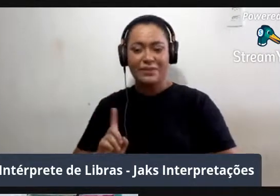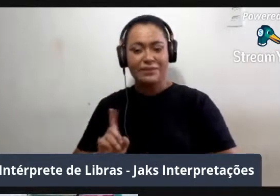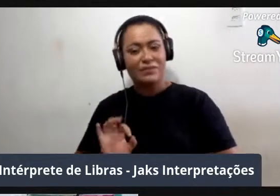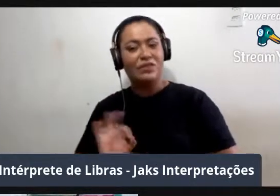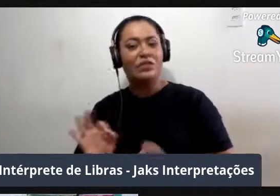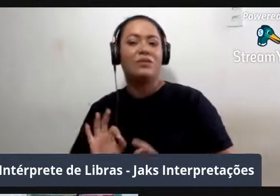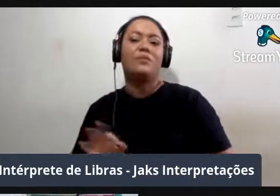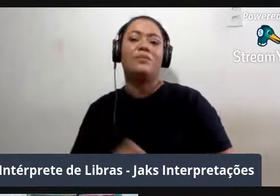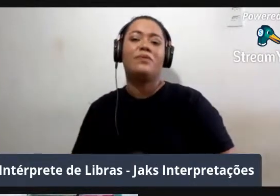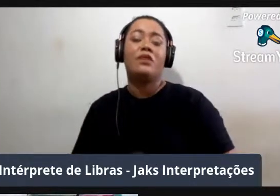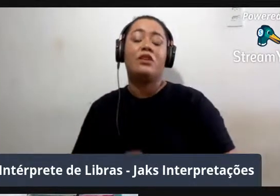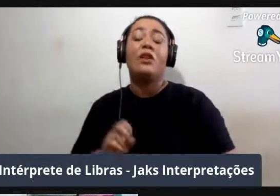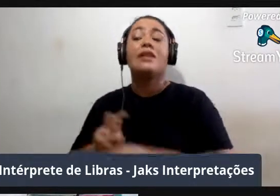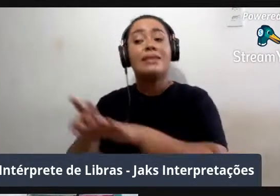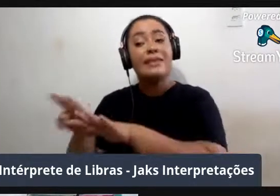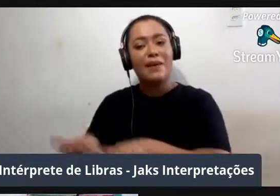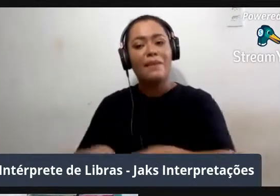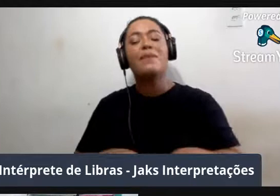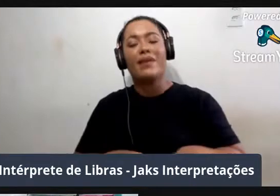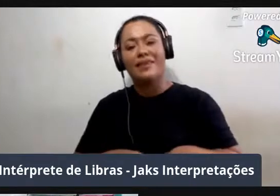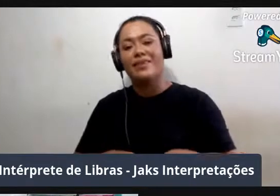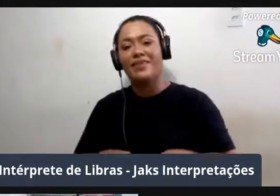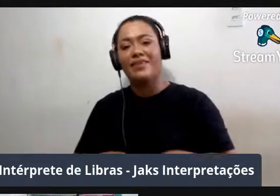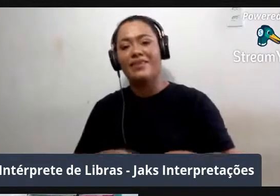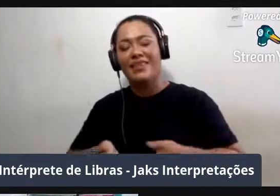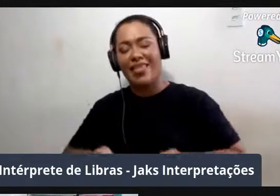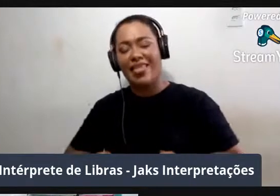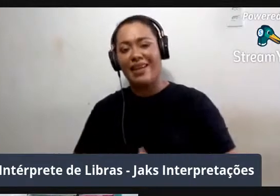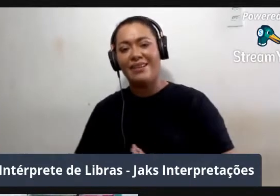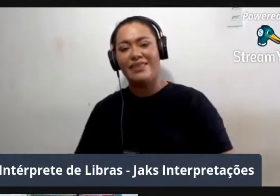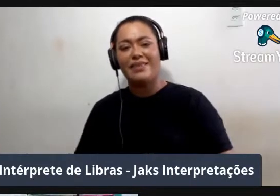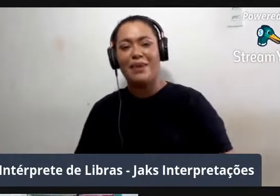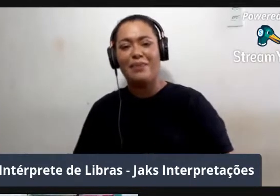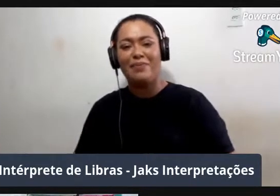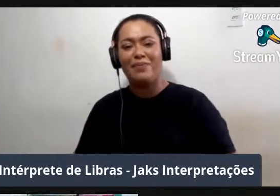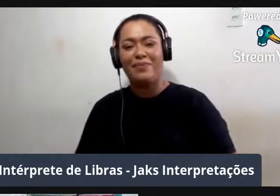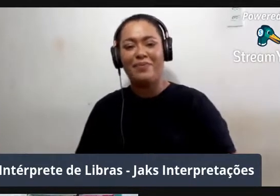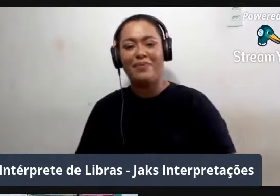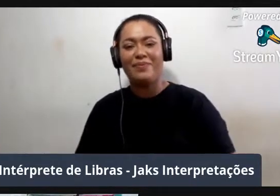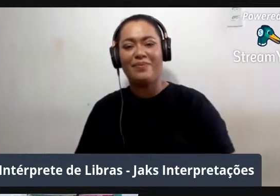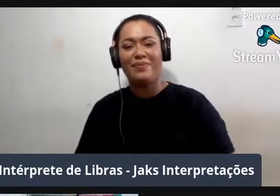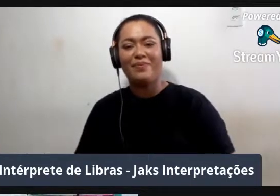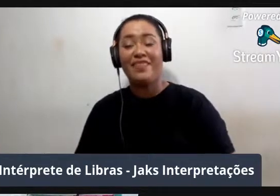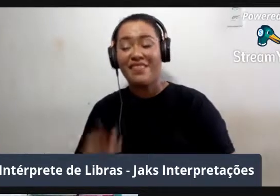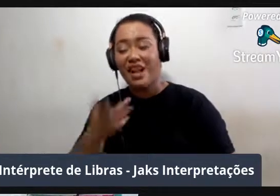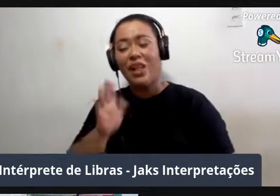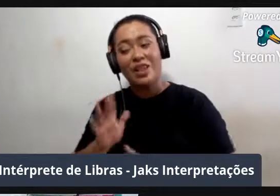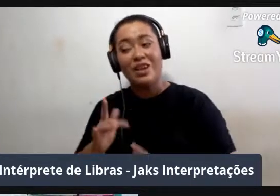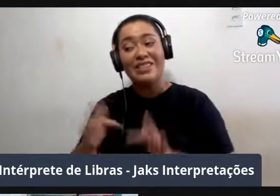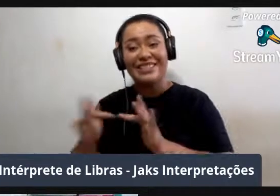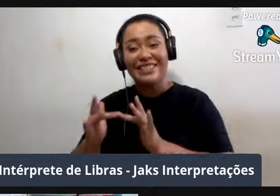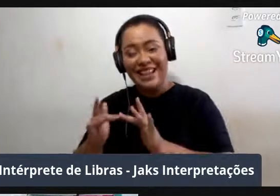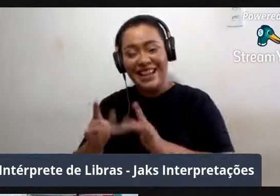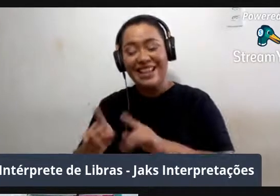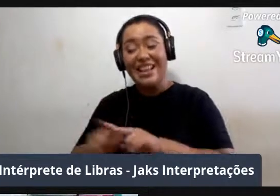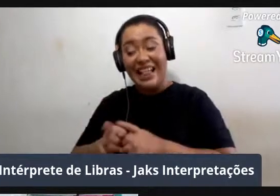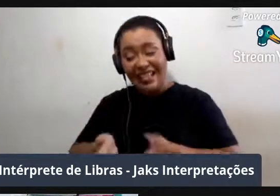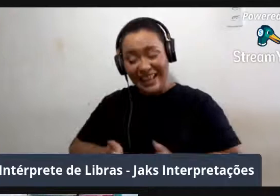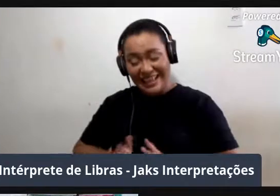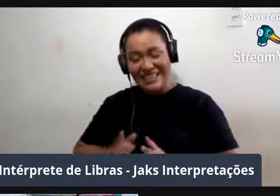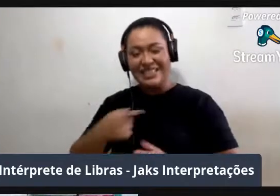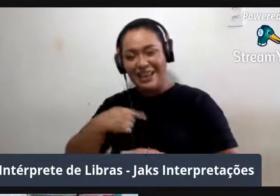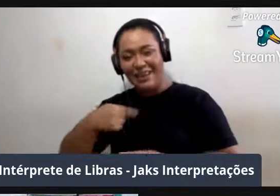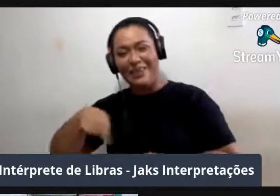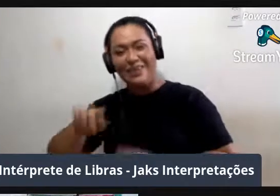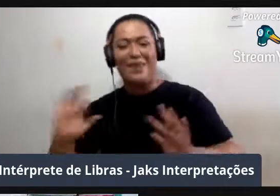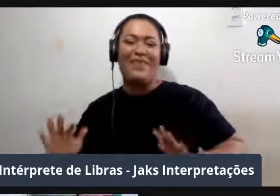semana. Vocês fizeram um combinado para dar certinho para ir para a corrida. E